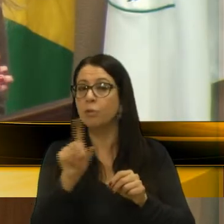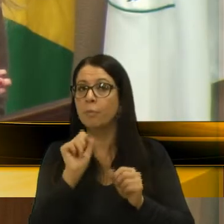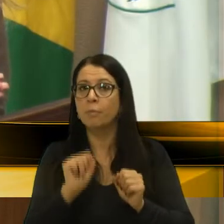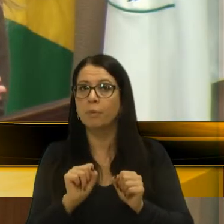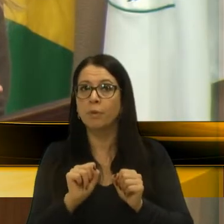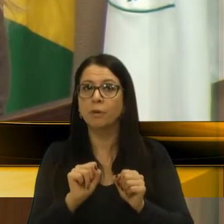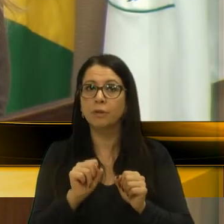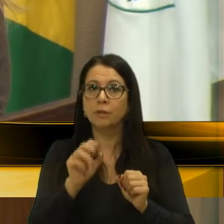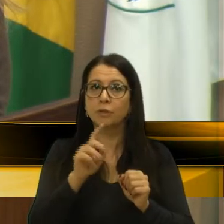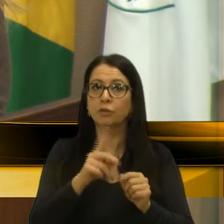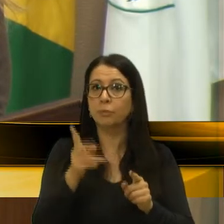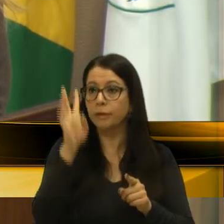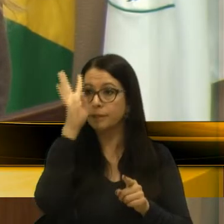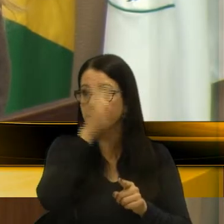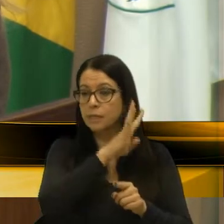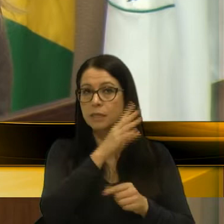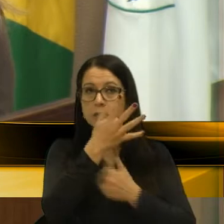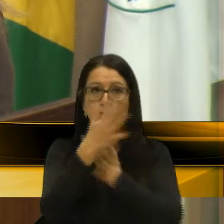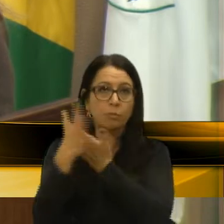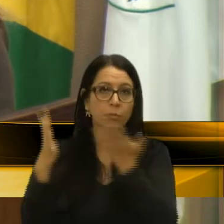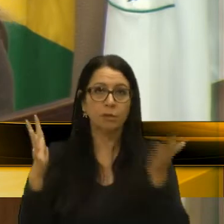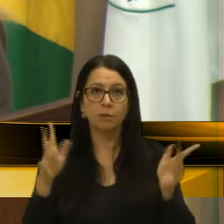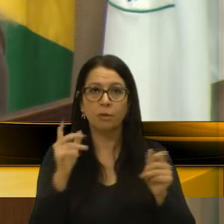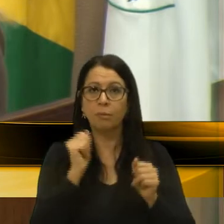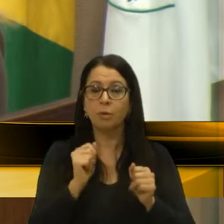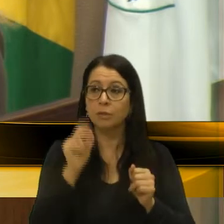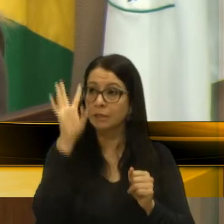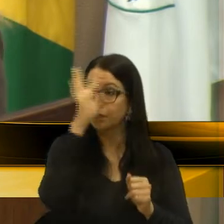se distrair da questão do meio ambiente, a gente não